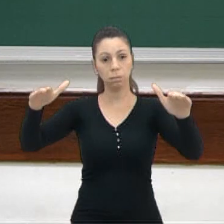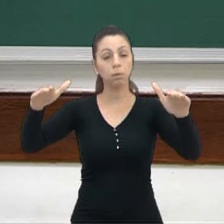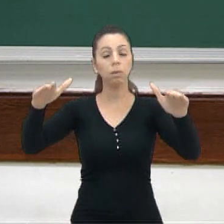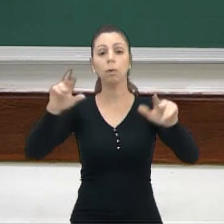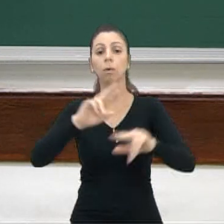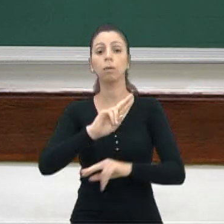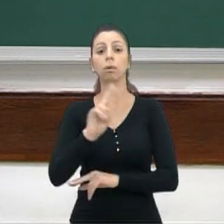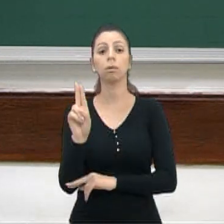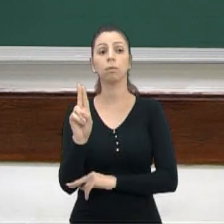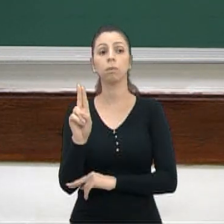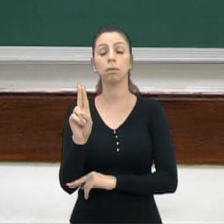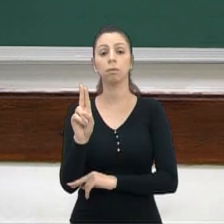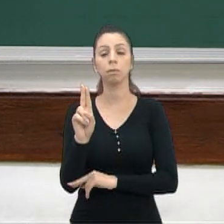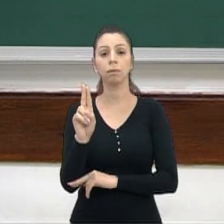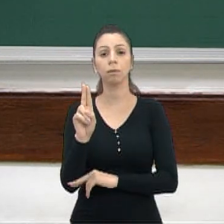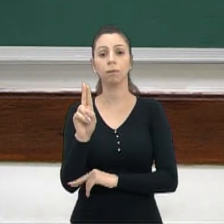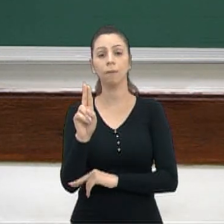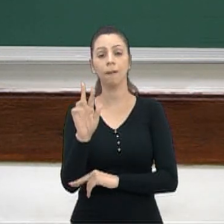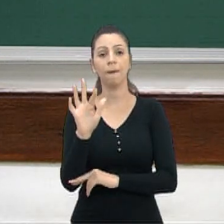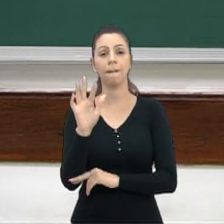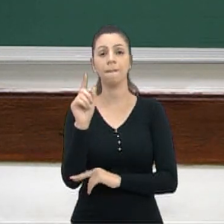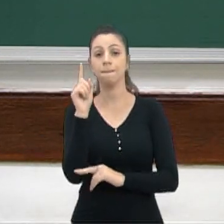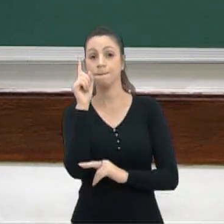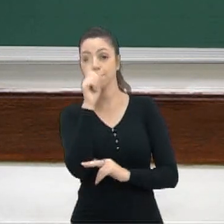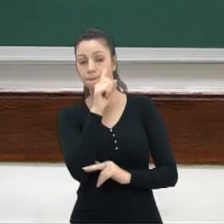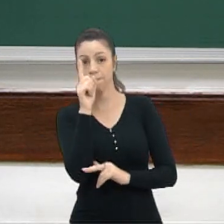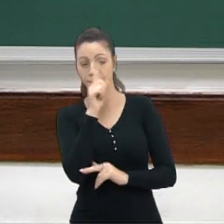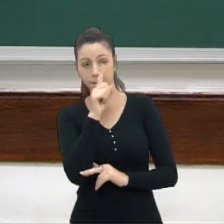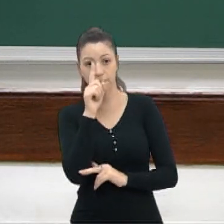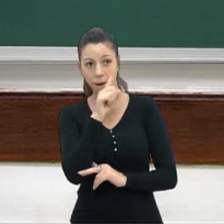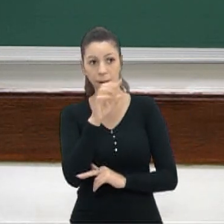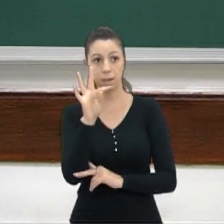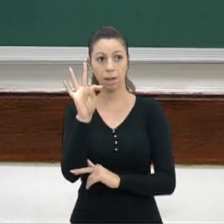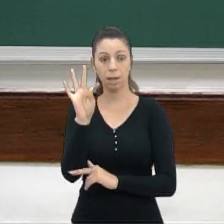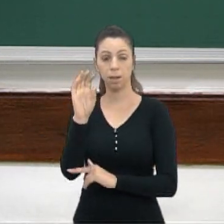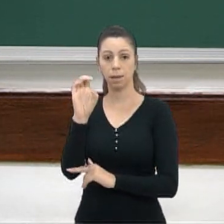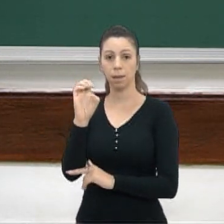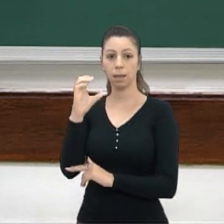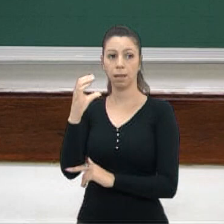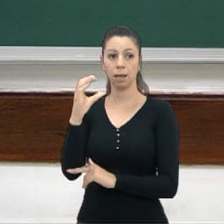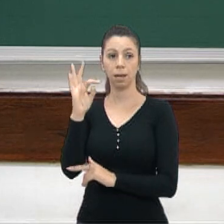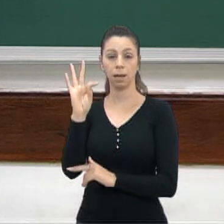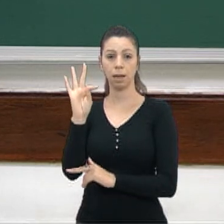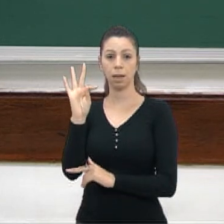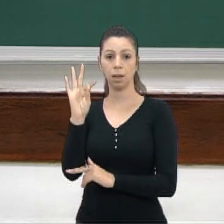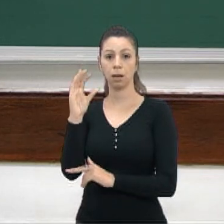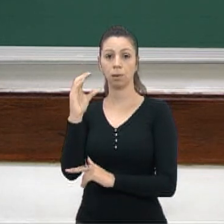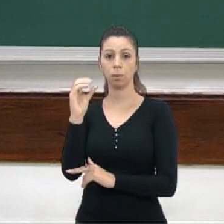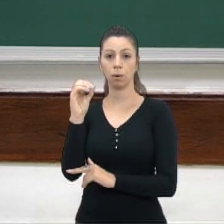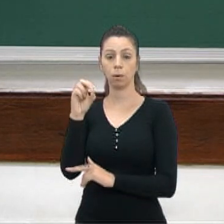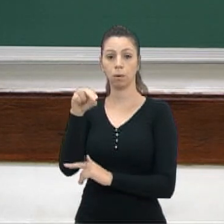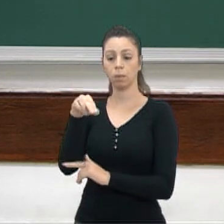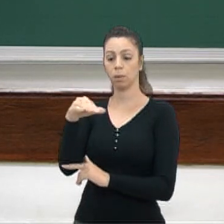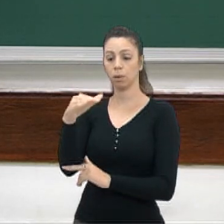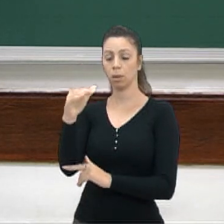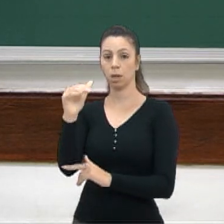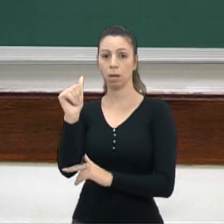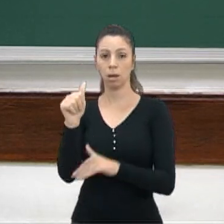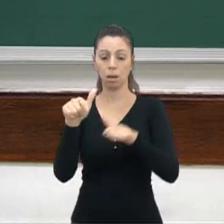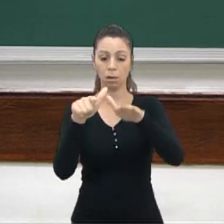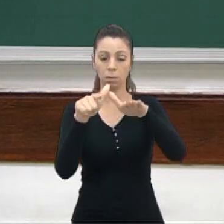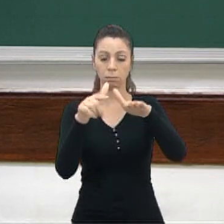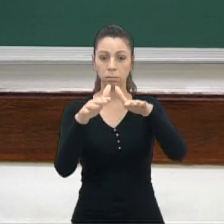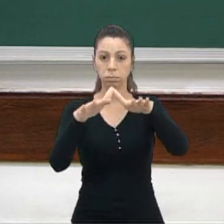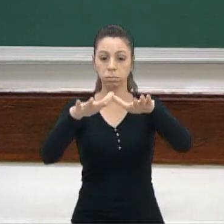na verdade, de falhas tectônicas, separando uma placa da outra. Como a